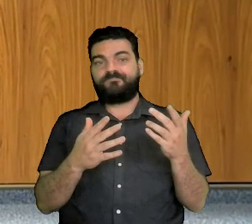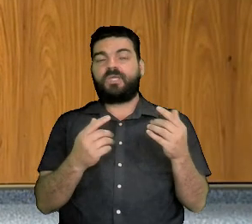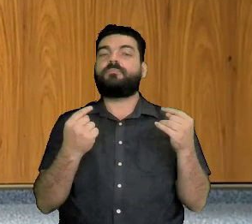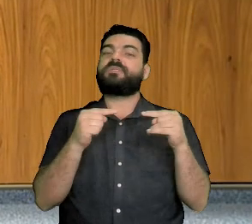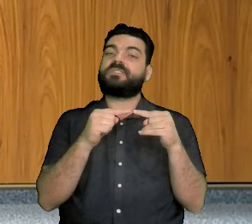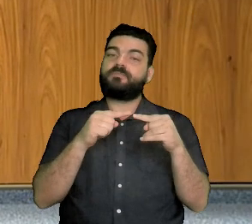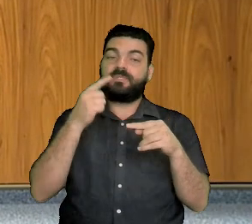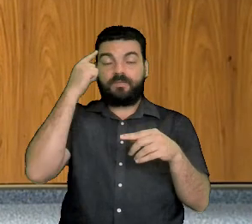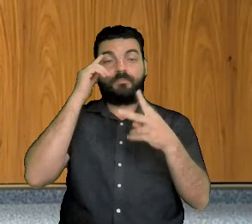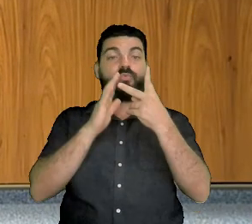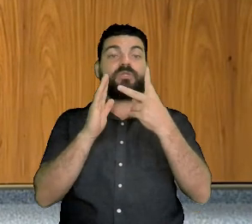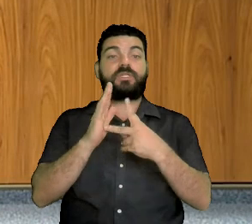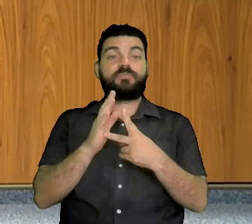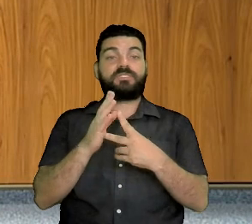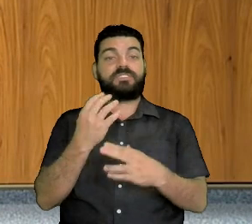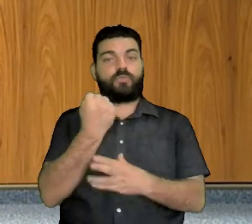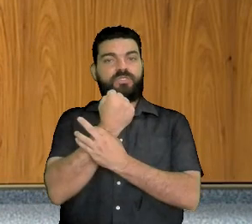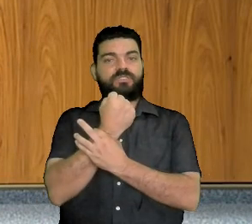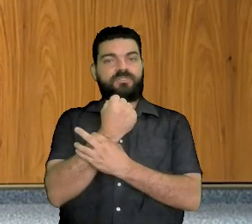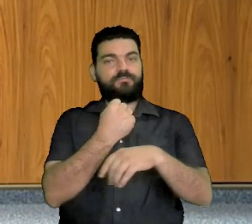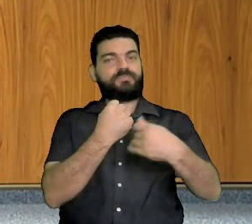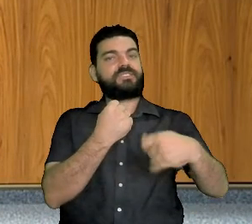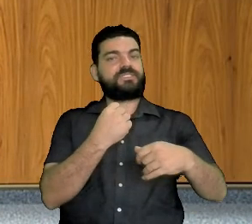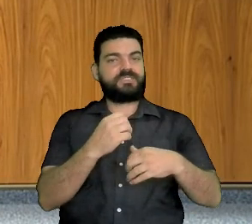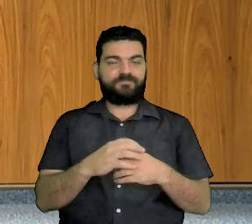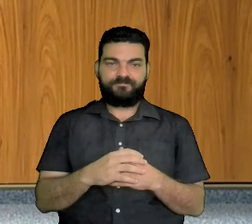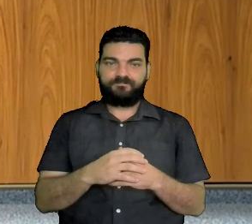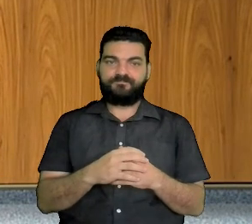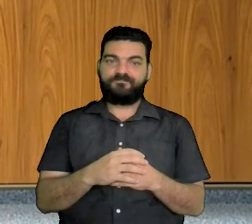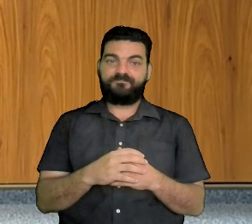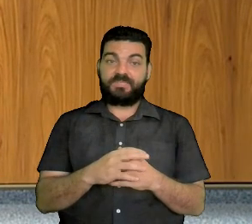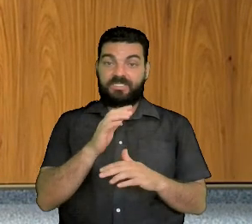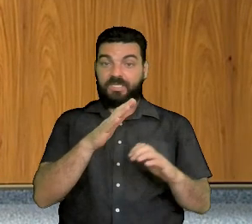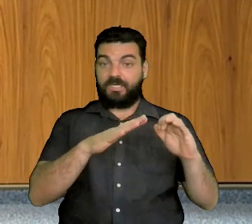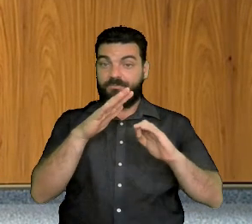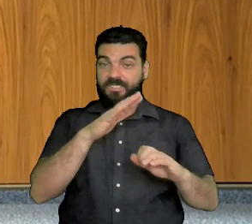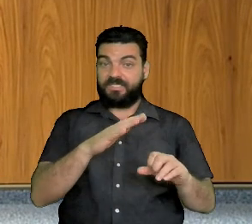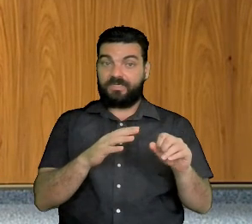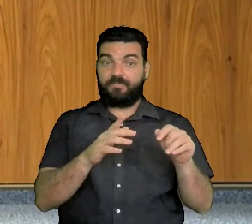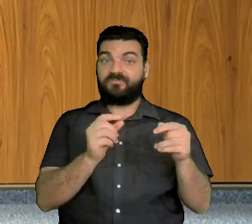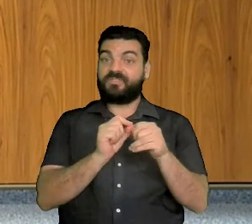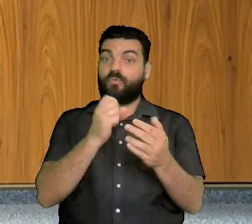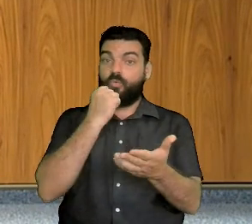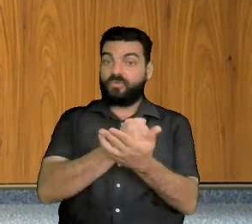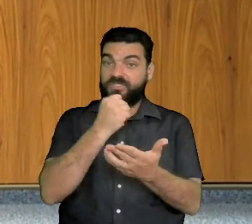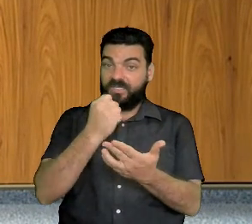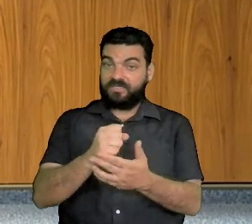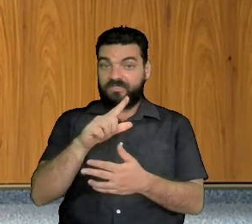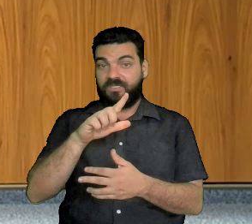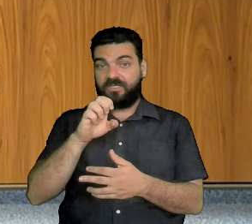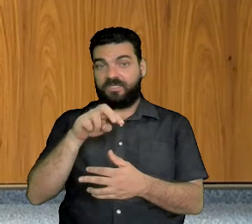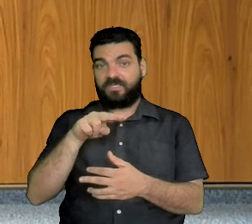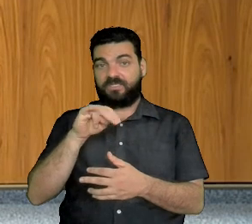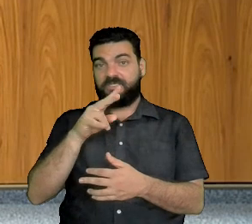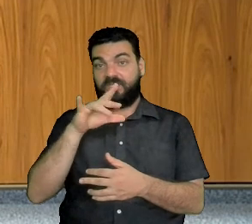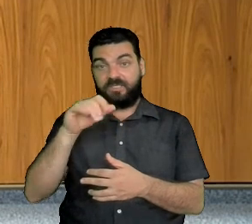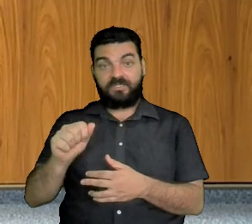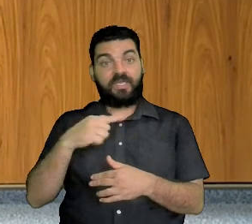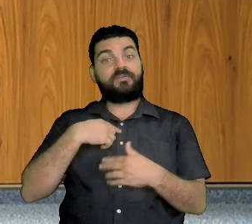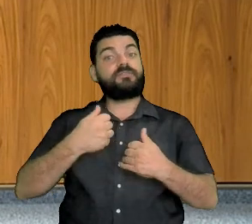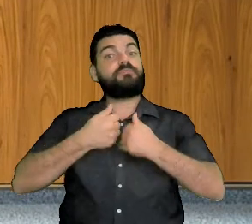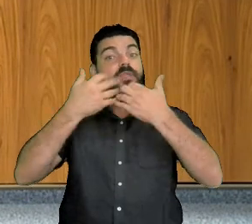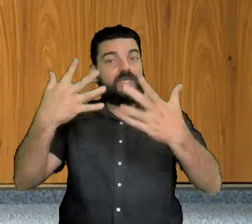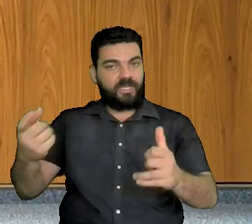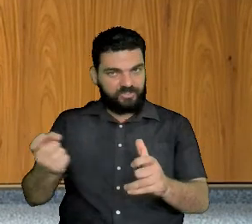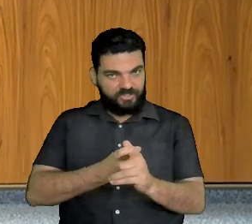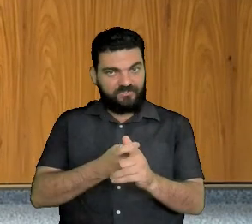implementarem programas de integridade. Ou seja, a empresa, para celebrar um acordo de leniência, além de confessar, de admitir